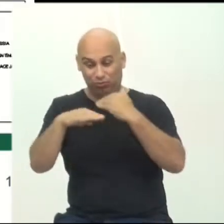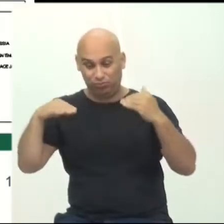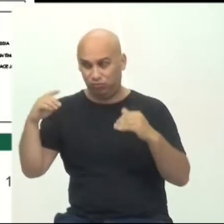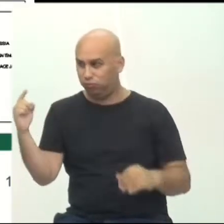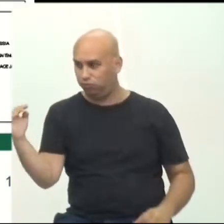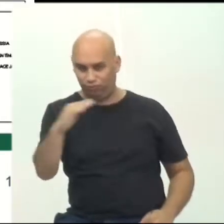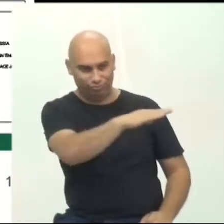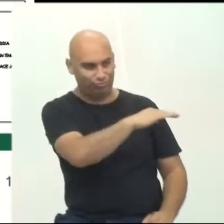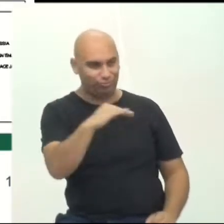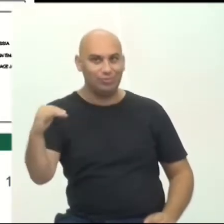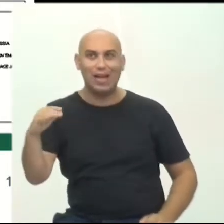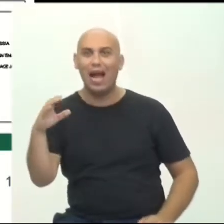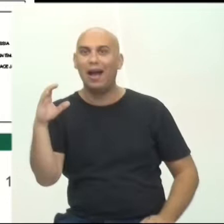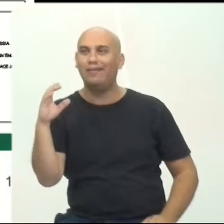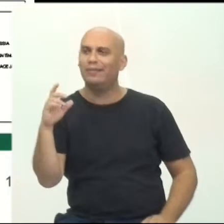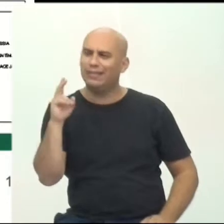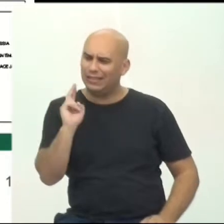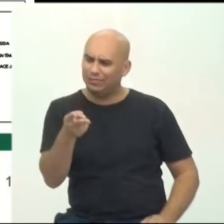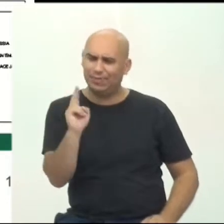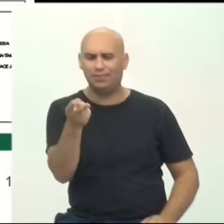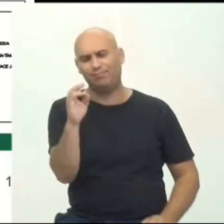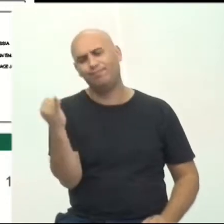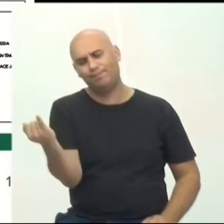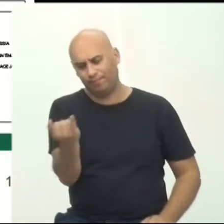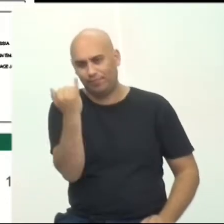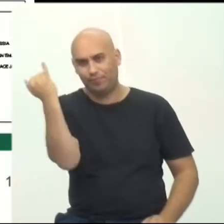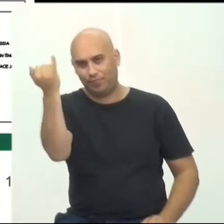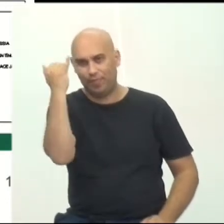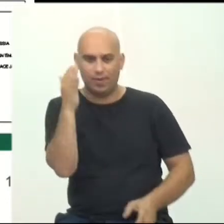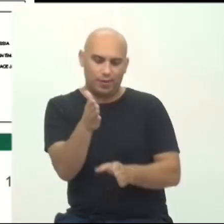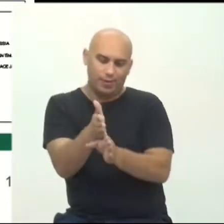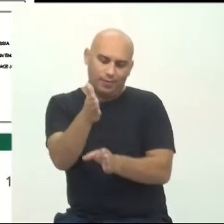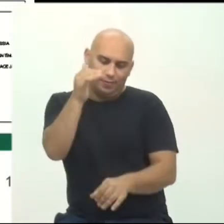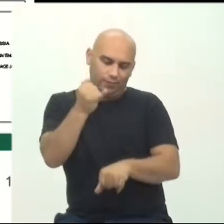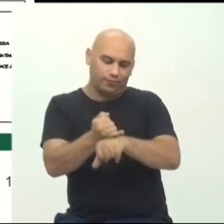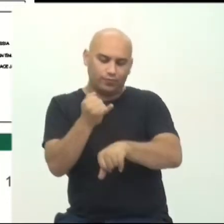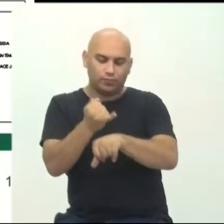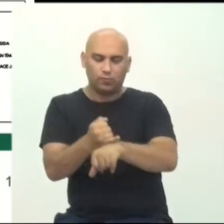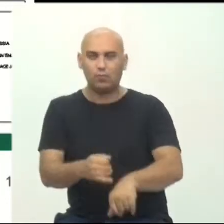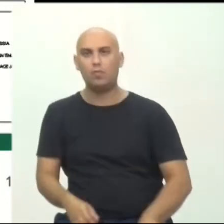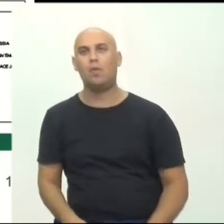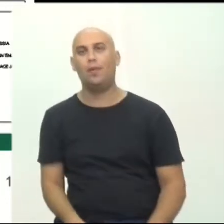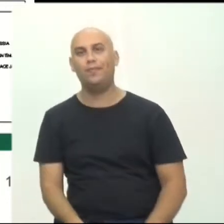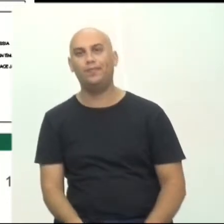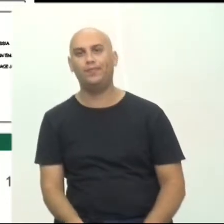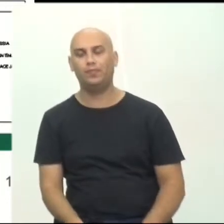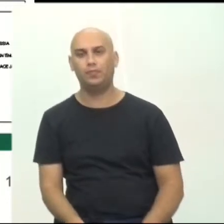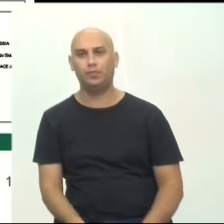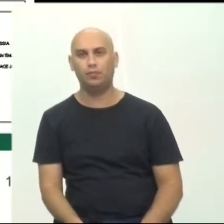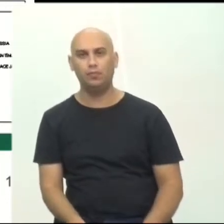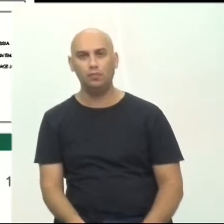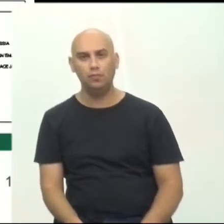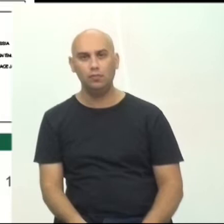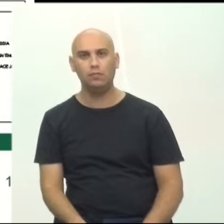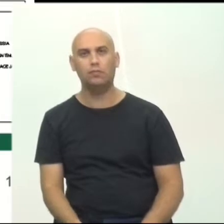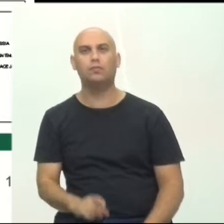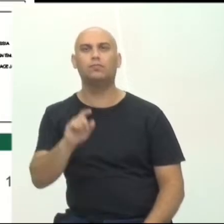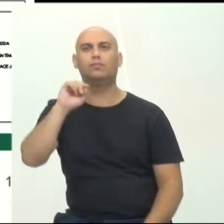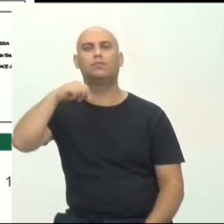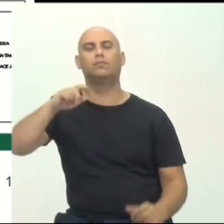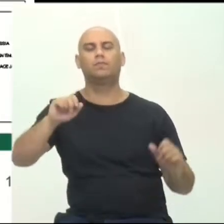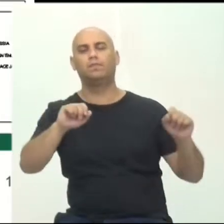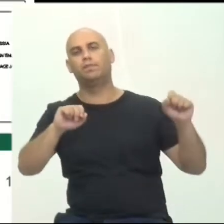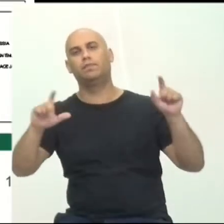por isso que foi a importância que a gente viu colocar a barreira. Obrigada. Então, esse próximo trecho